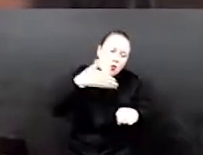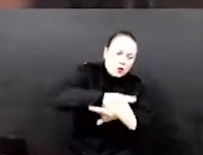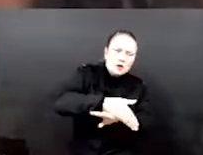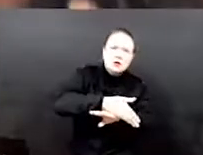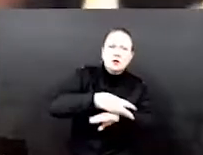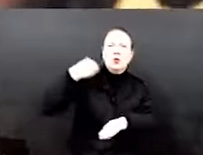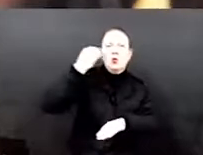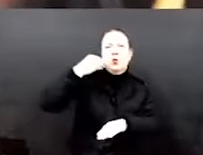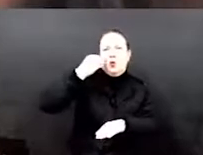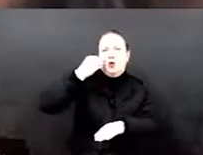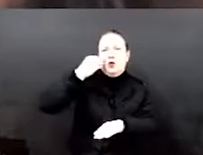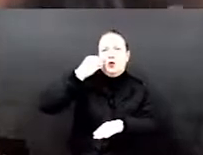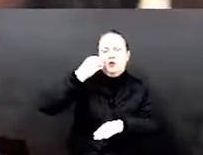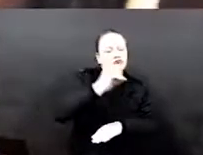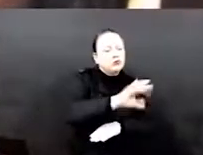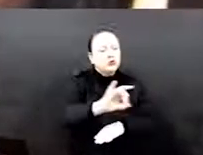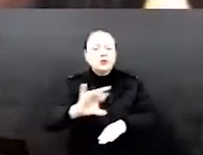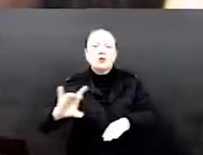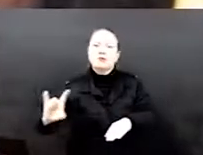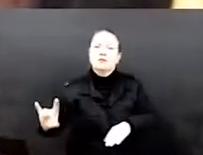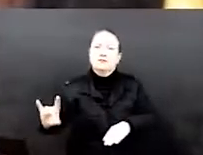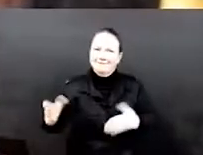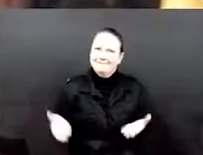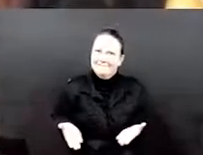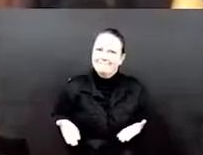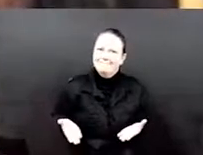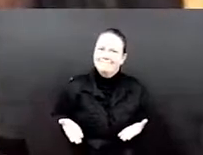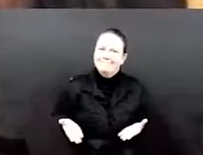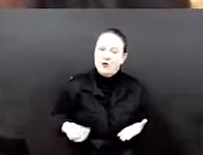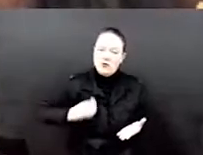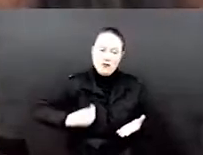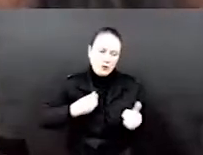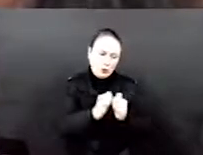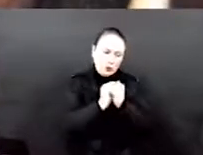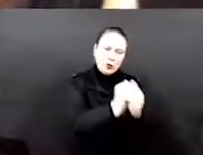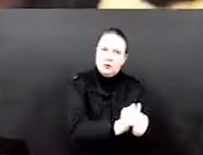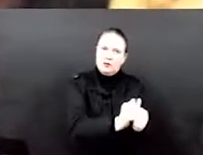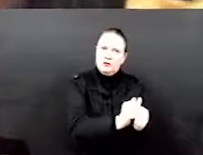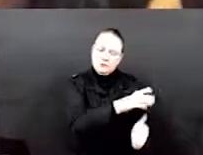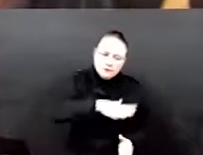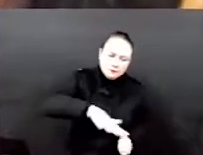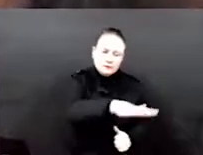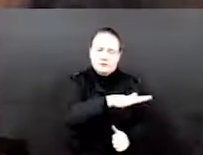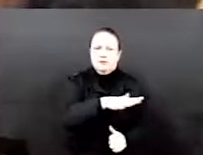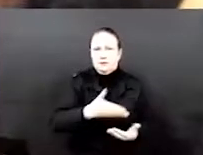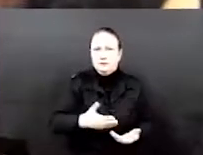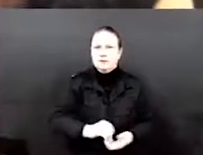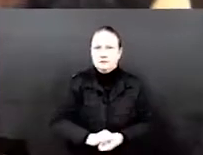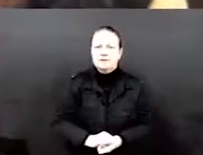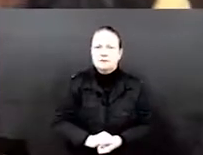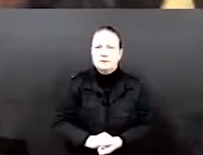rituais da aldeia junto com eles, né, vivi como eles vivem no descanso, como eles vivem na morte, como